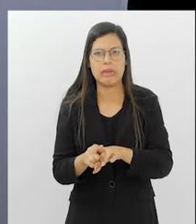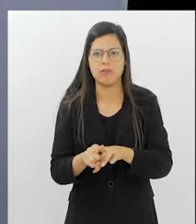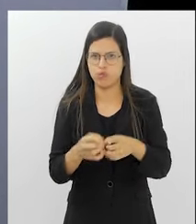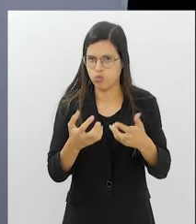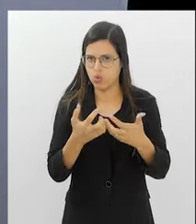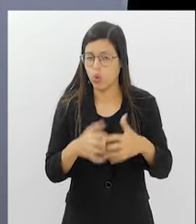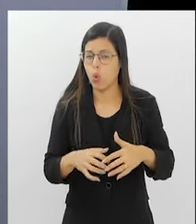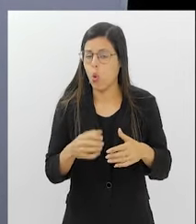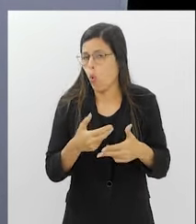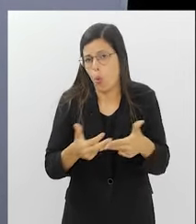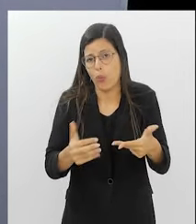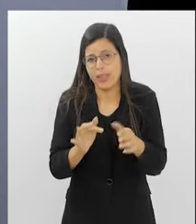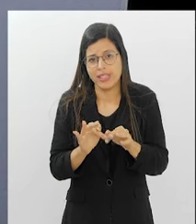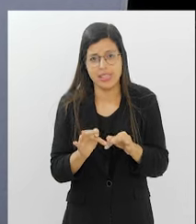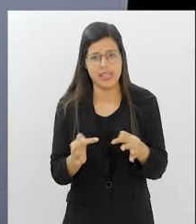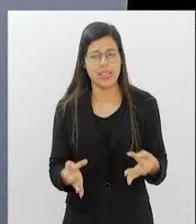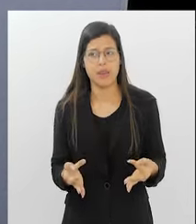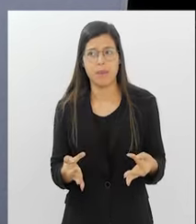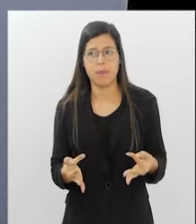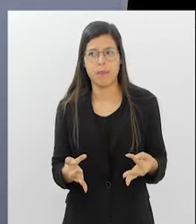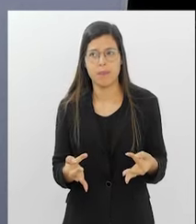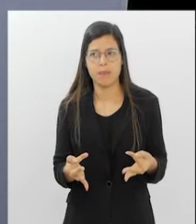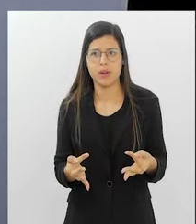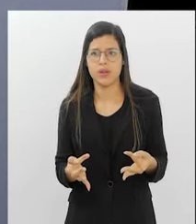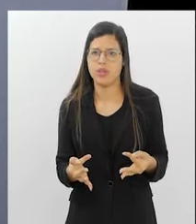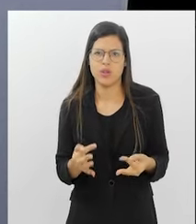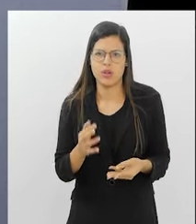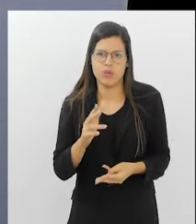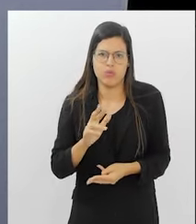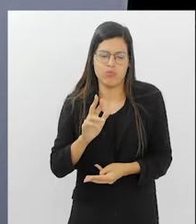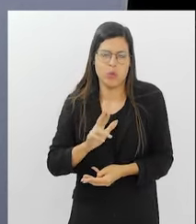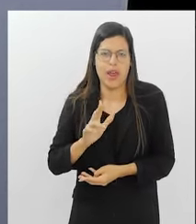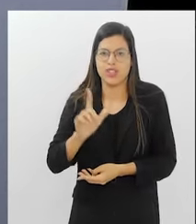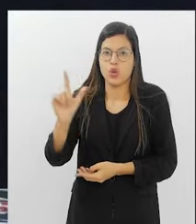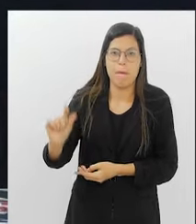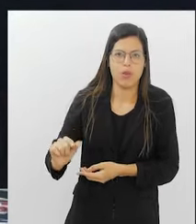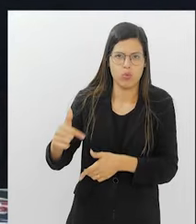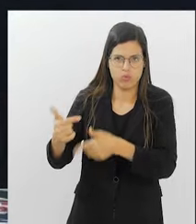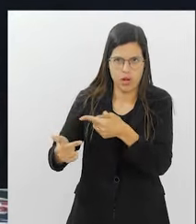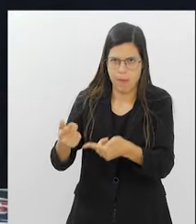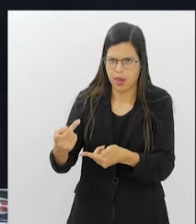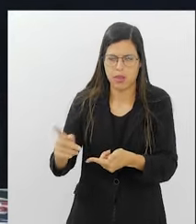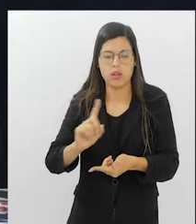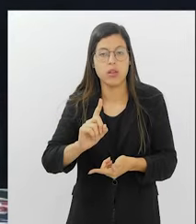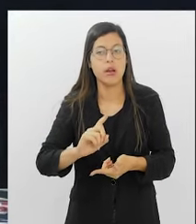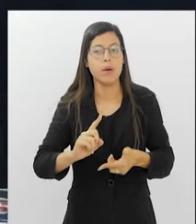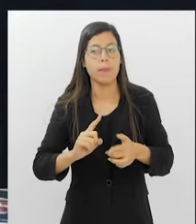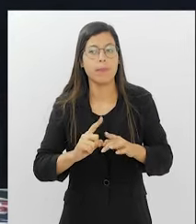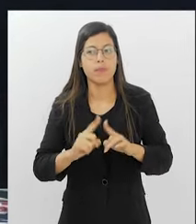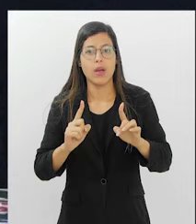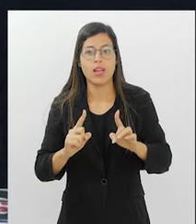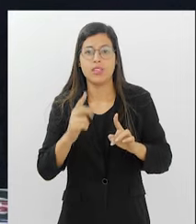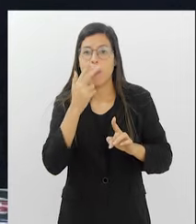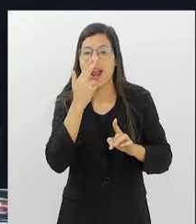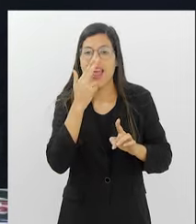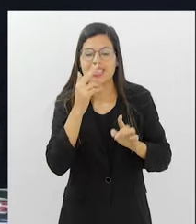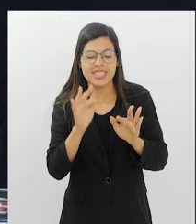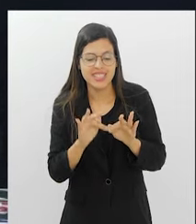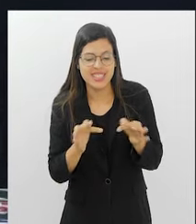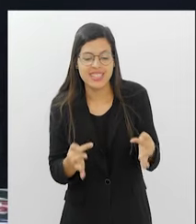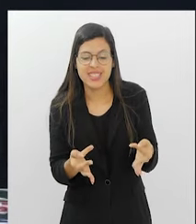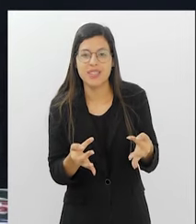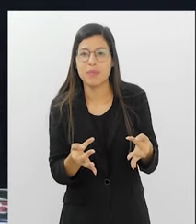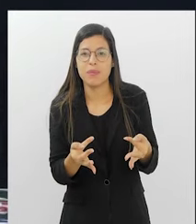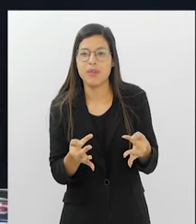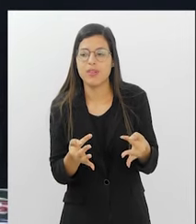sucess são coisa simples entre aspas né não querendo menos espesar o trabalho evidente que não mas são coisas que estavam ali na cara de todo mundo